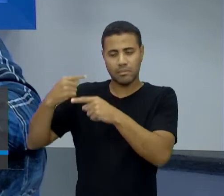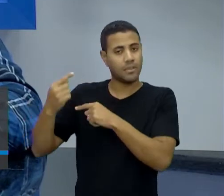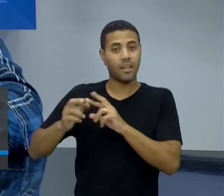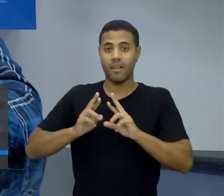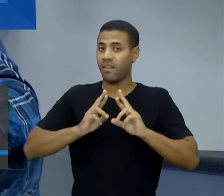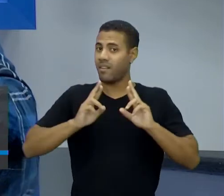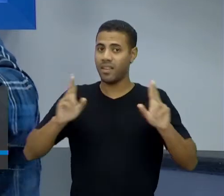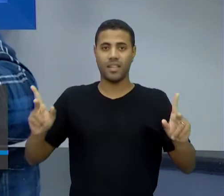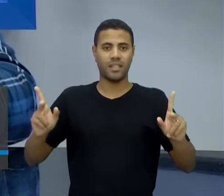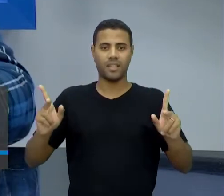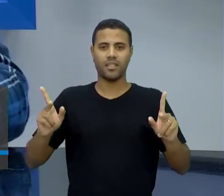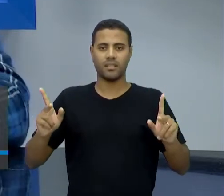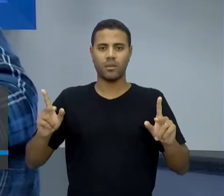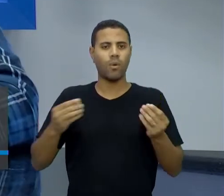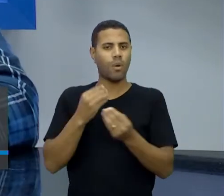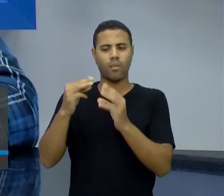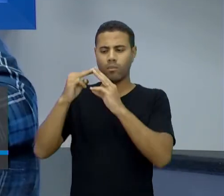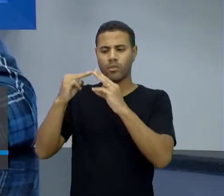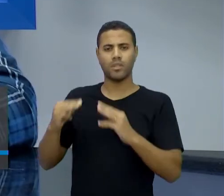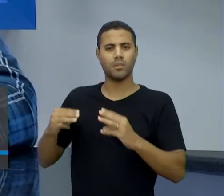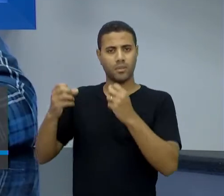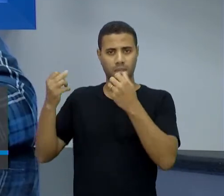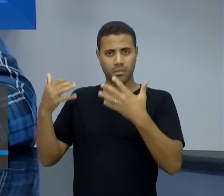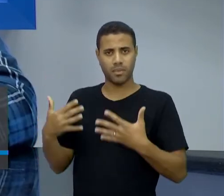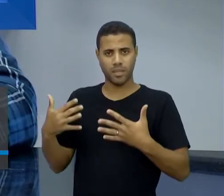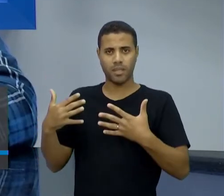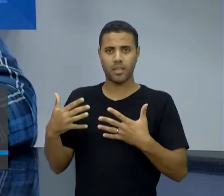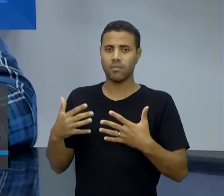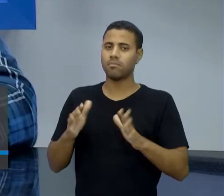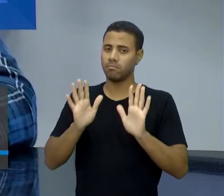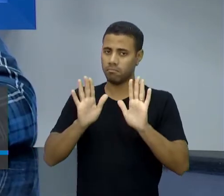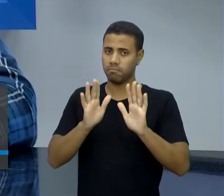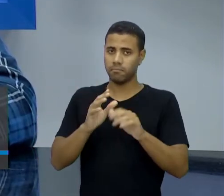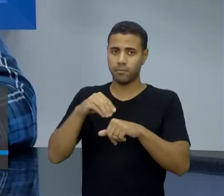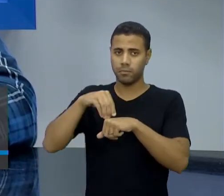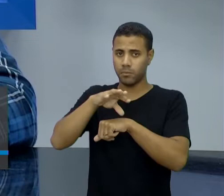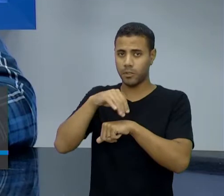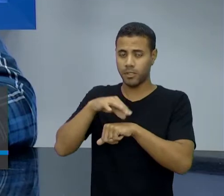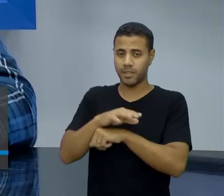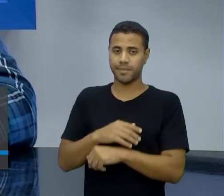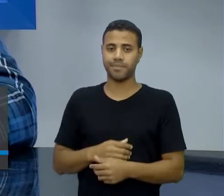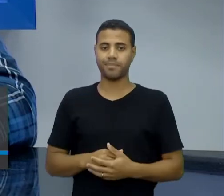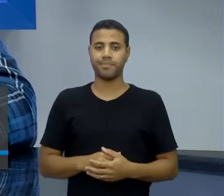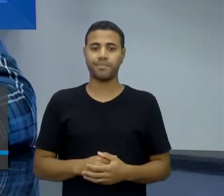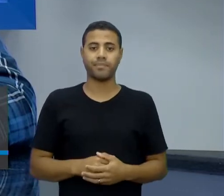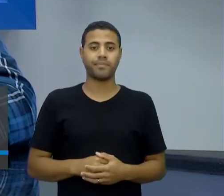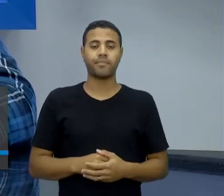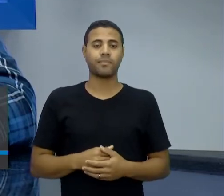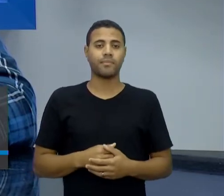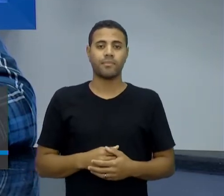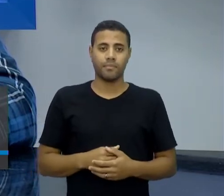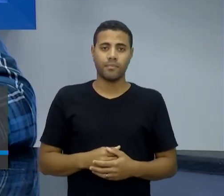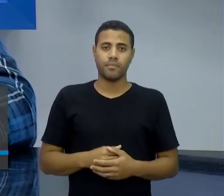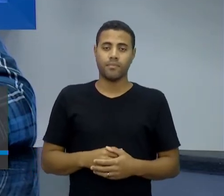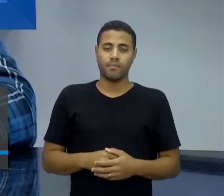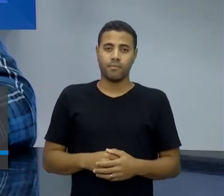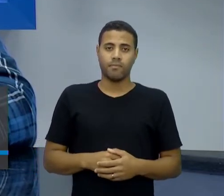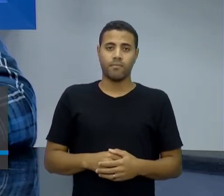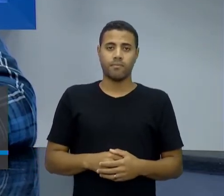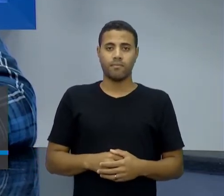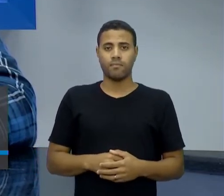da história outras definições de museu elas apareciam, tá? Então na antiguidade, a gente falou um pouquinho,